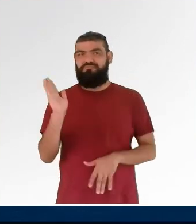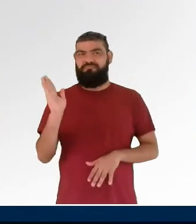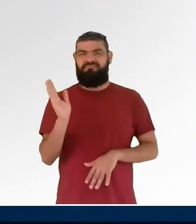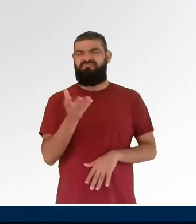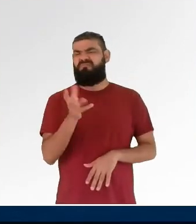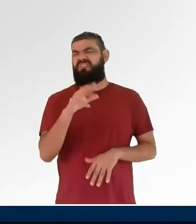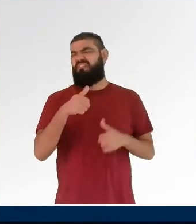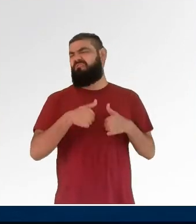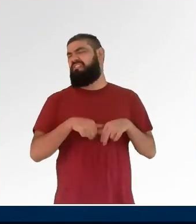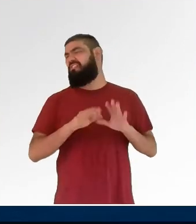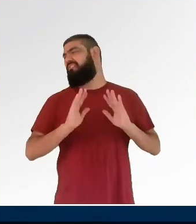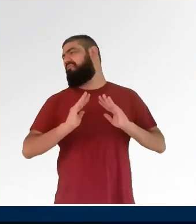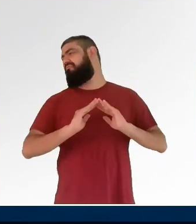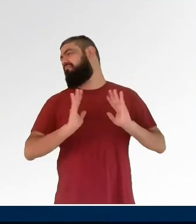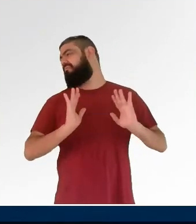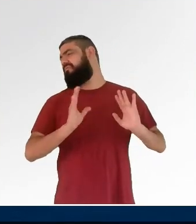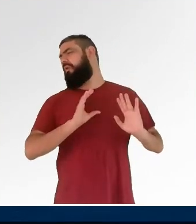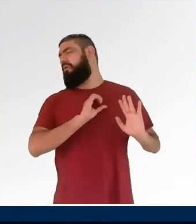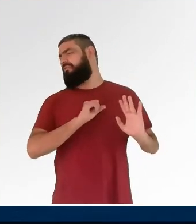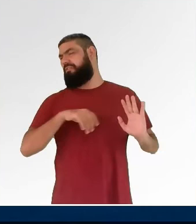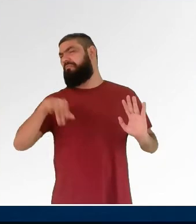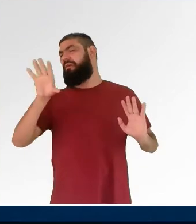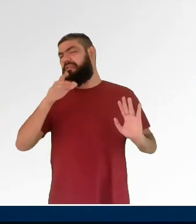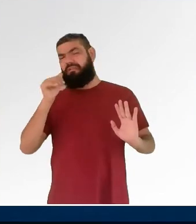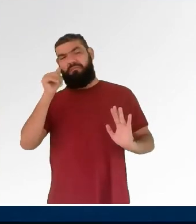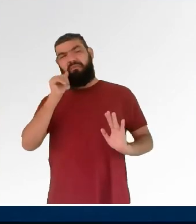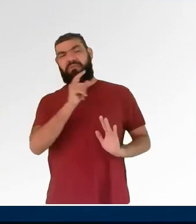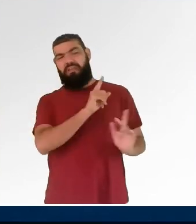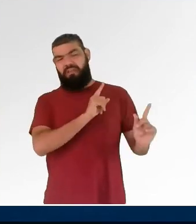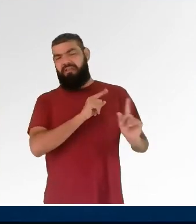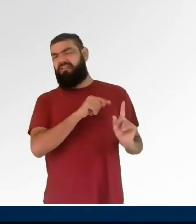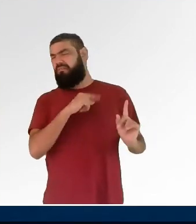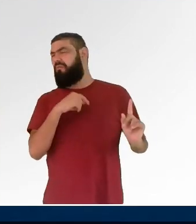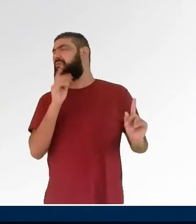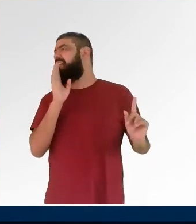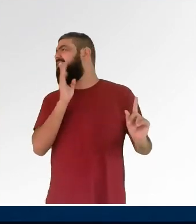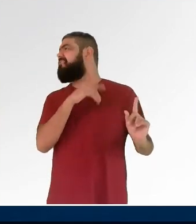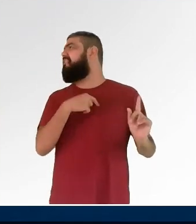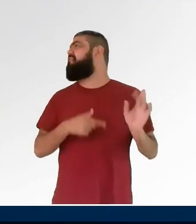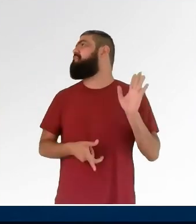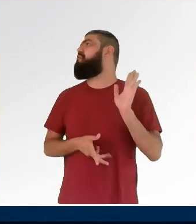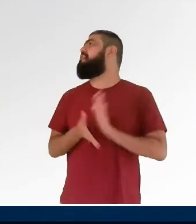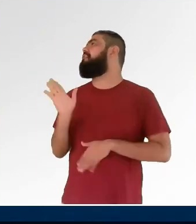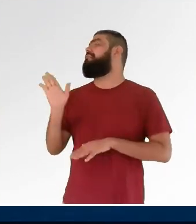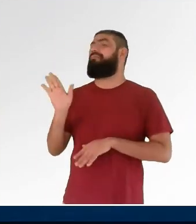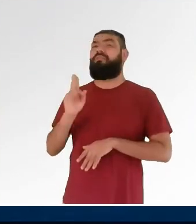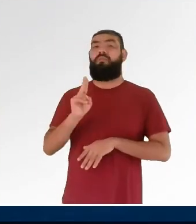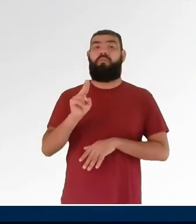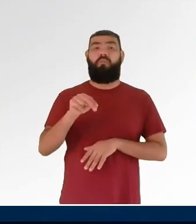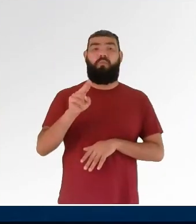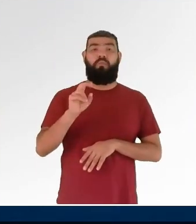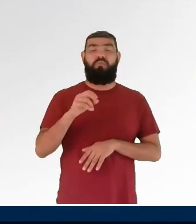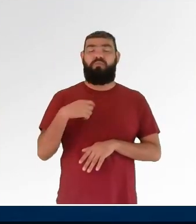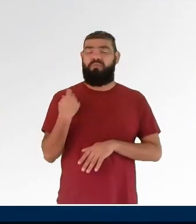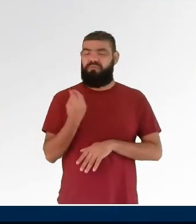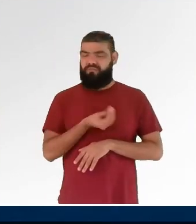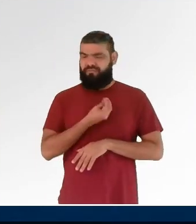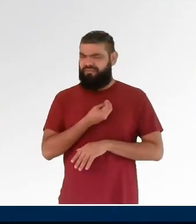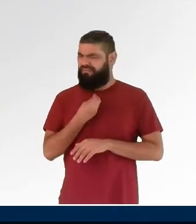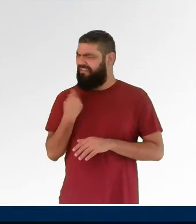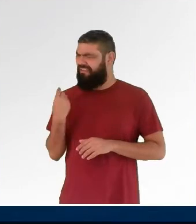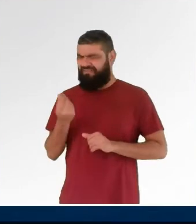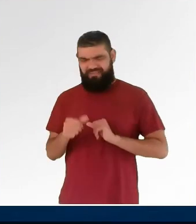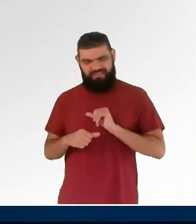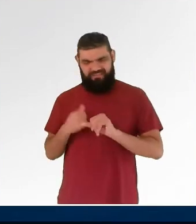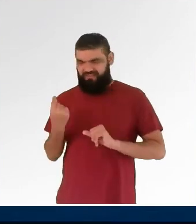aqui, estão gostando mais da Brigitte, eu vou embora e pronto. E o Uno passa a viver uma série de aventuras. Olha como o